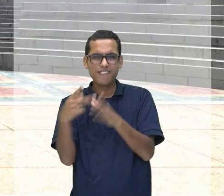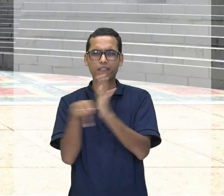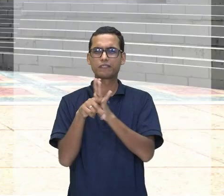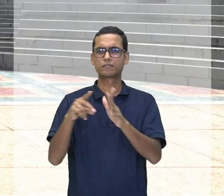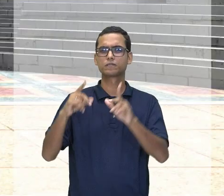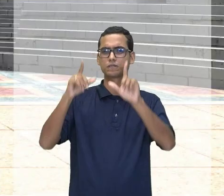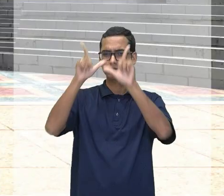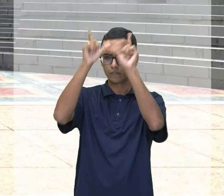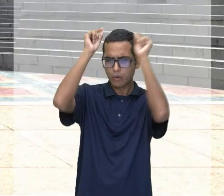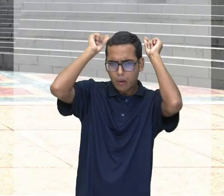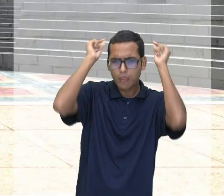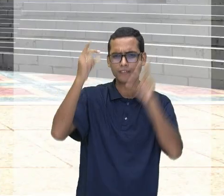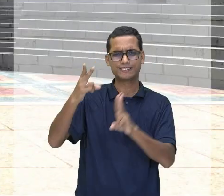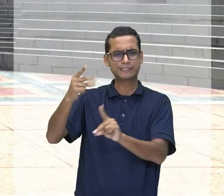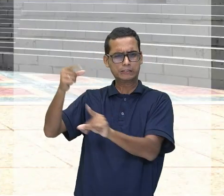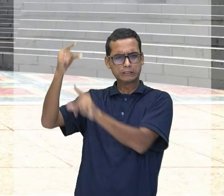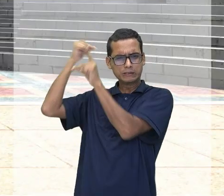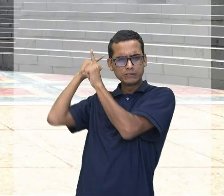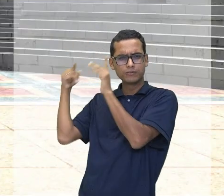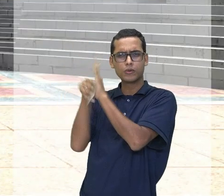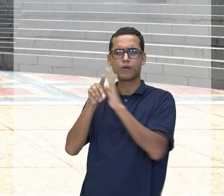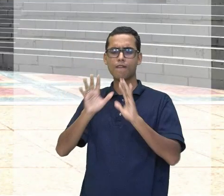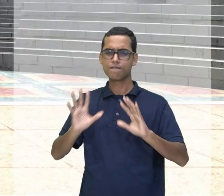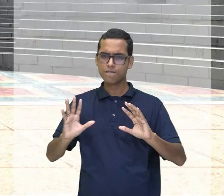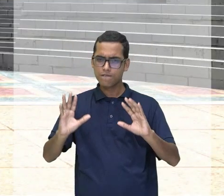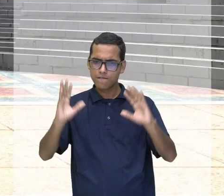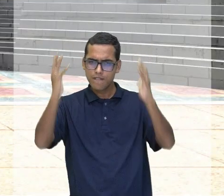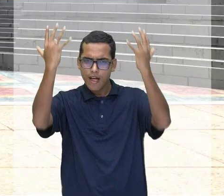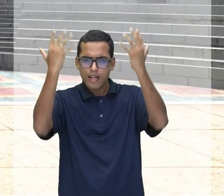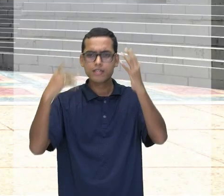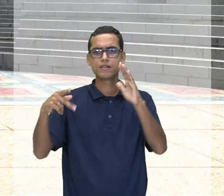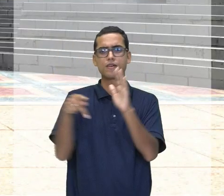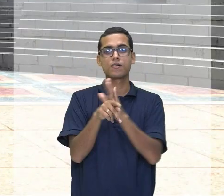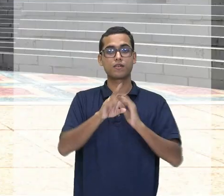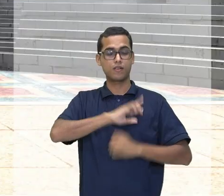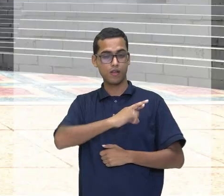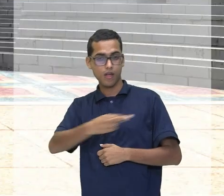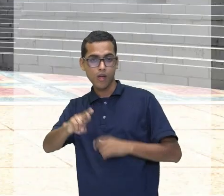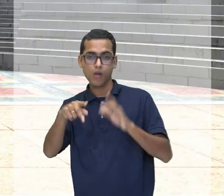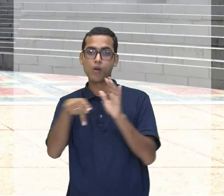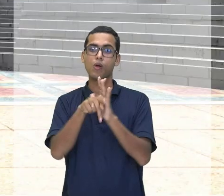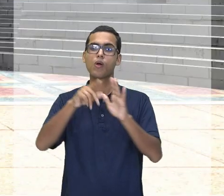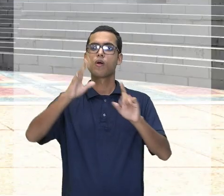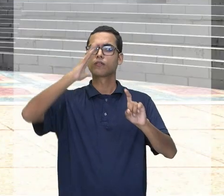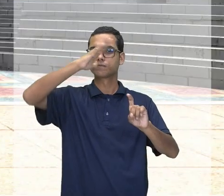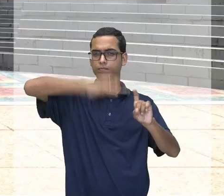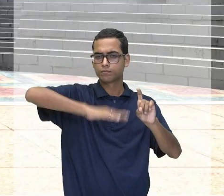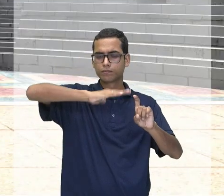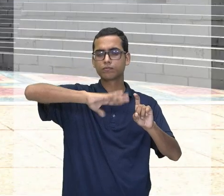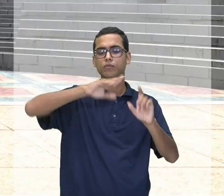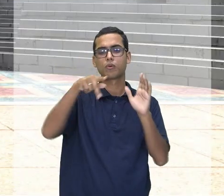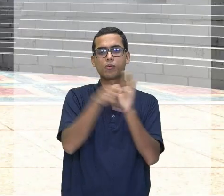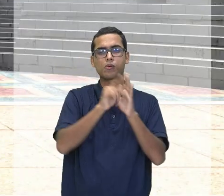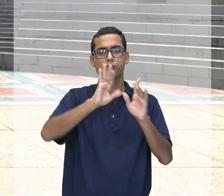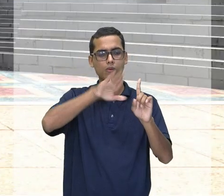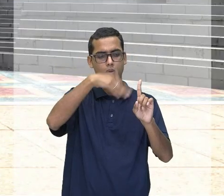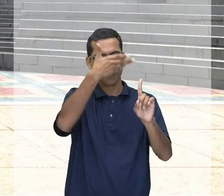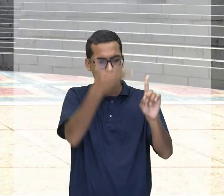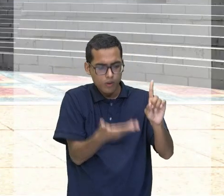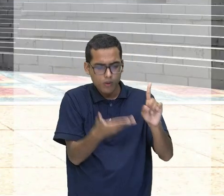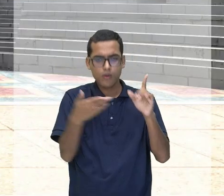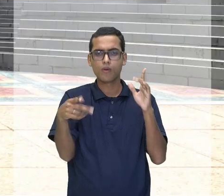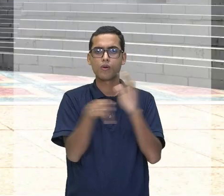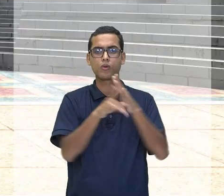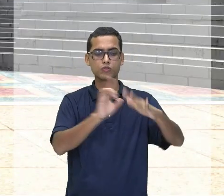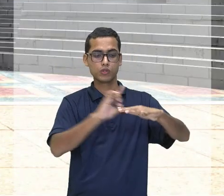às festas religiosas em homenagem ao deus Dionísio Baco. Então, essa tradição aí, né, da questão do